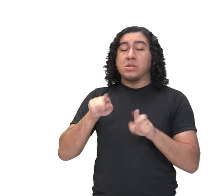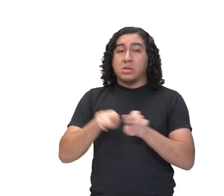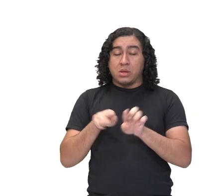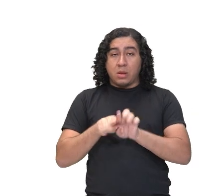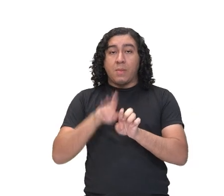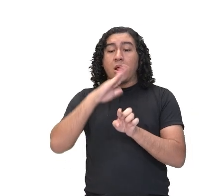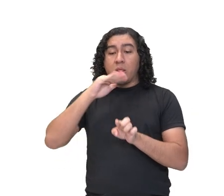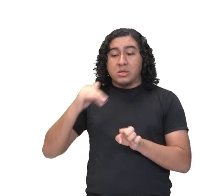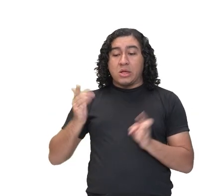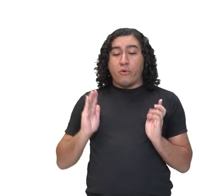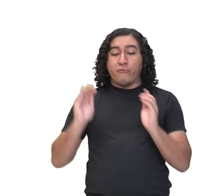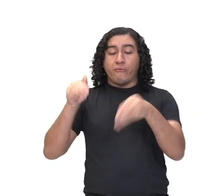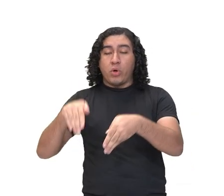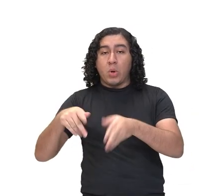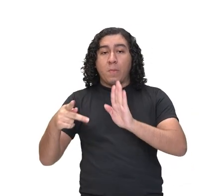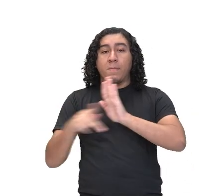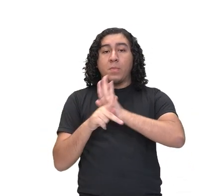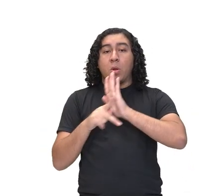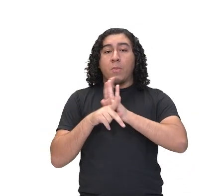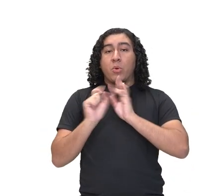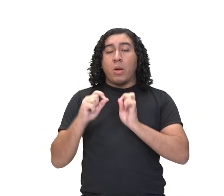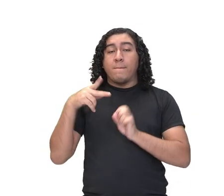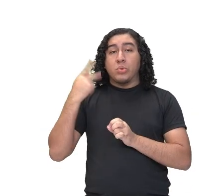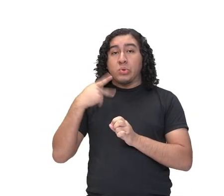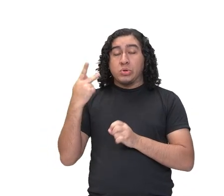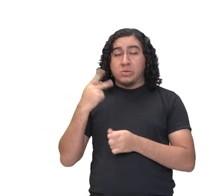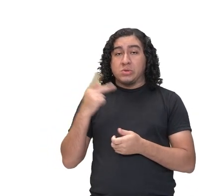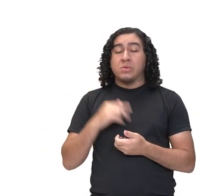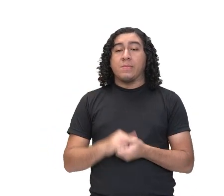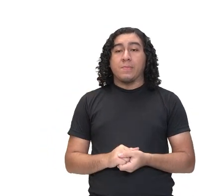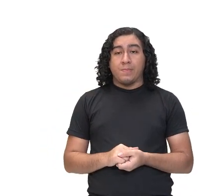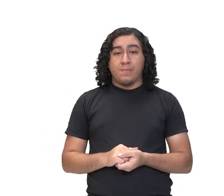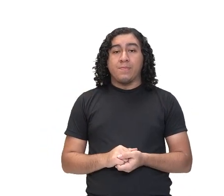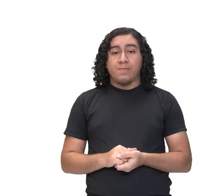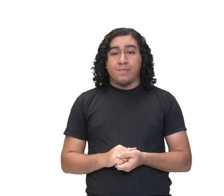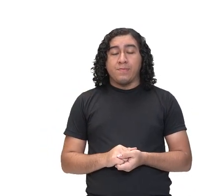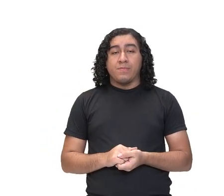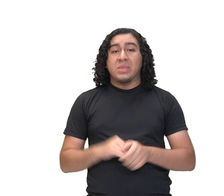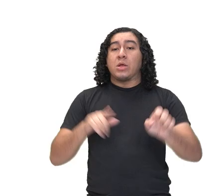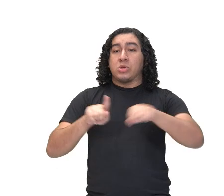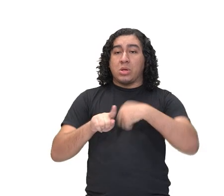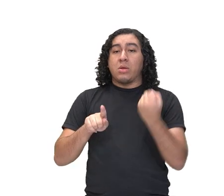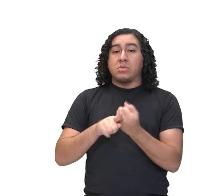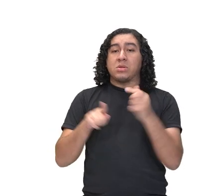na centralidade das políticas públicas e sociais e